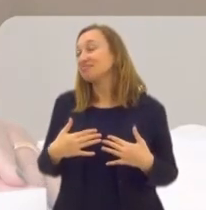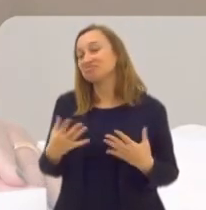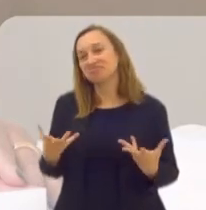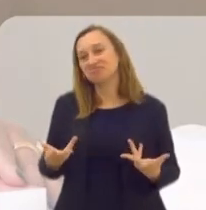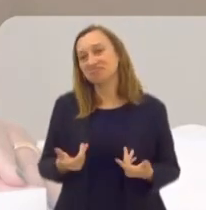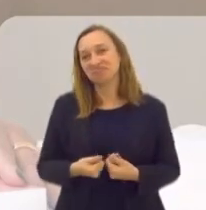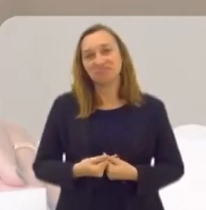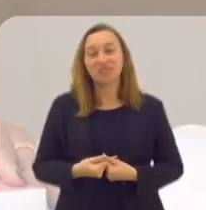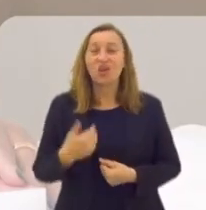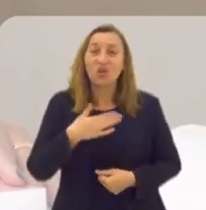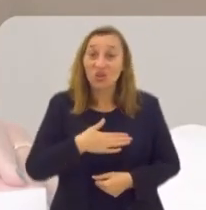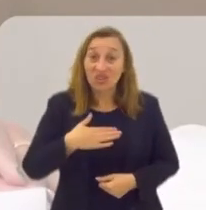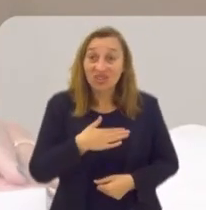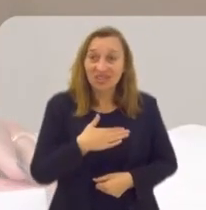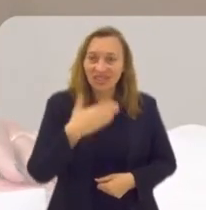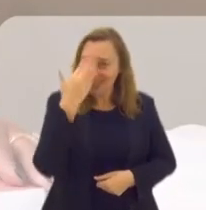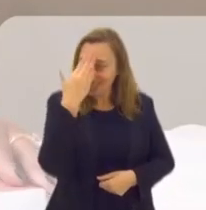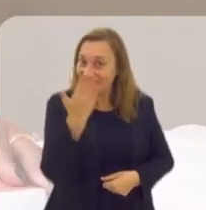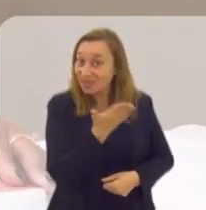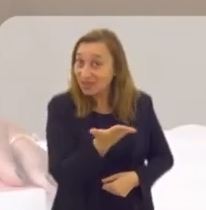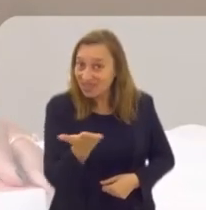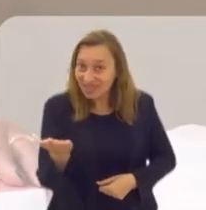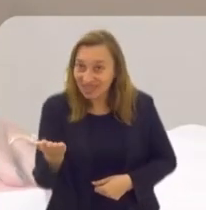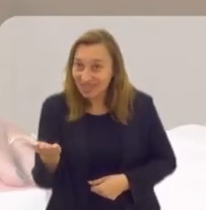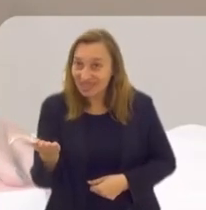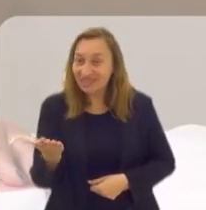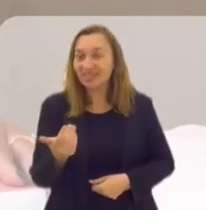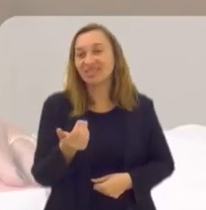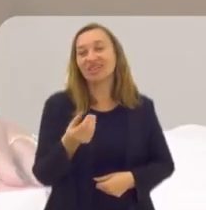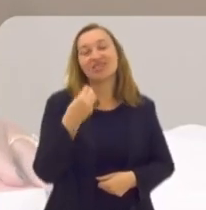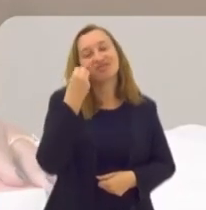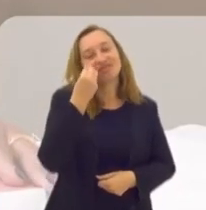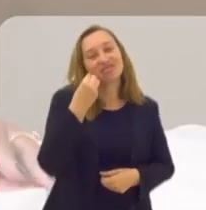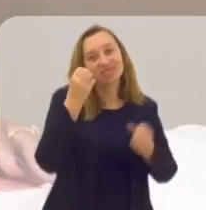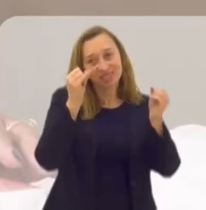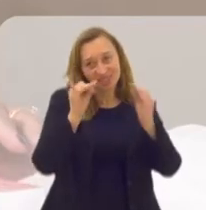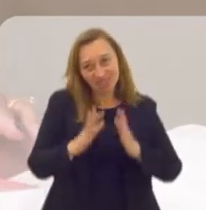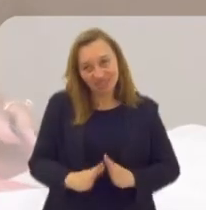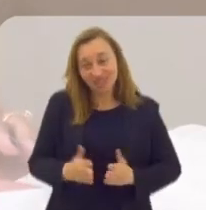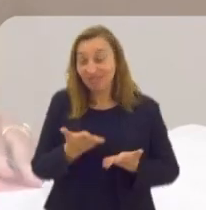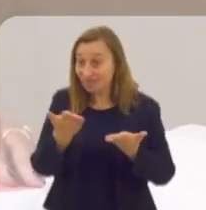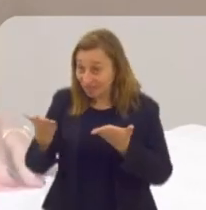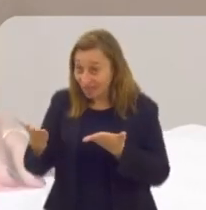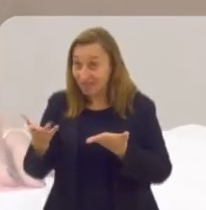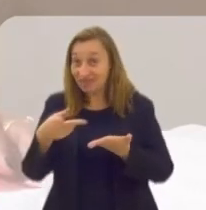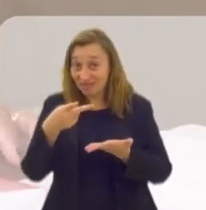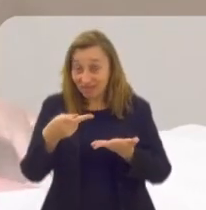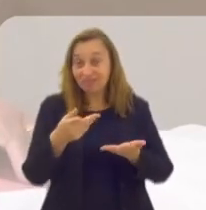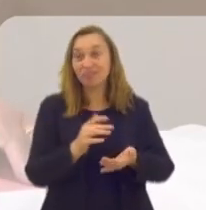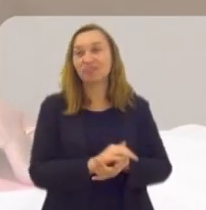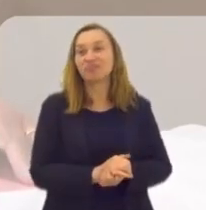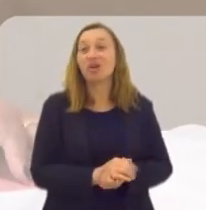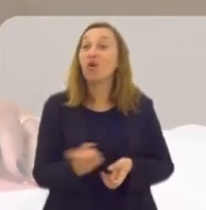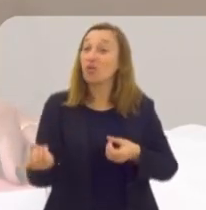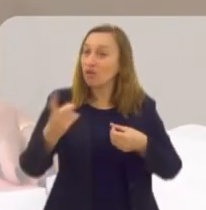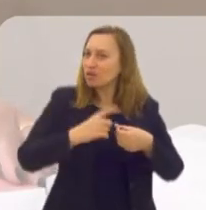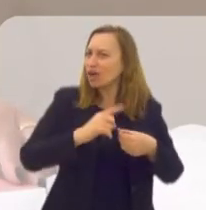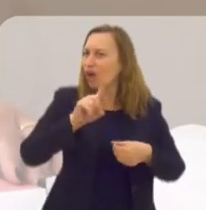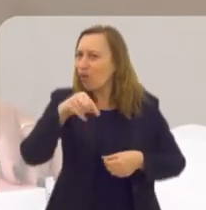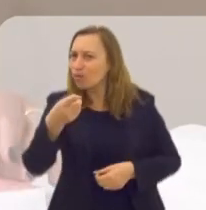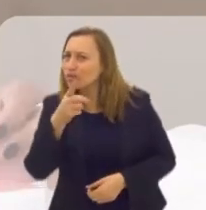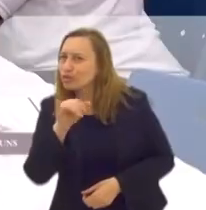É impressionante. Gostaria muito de agradecer a vocês essas explicações que vocês nos